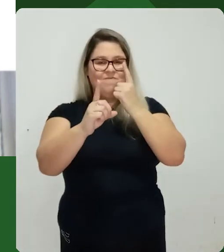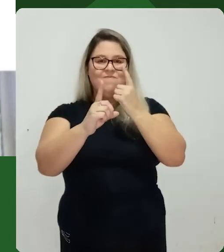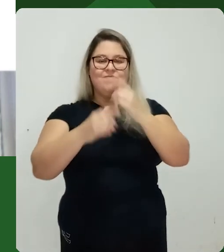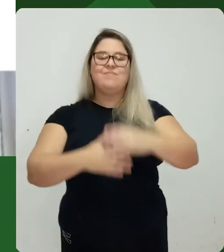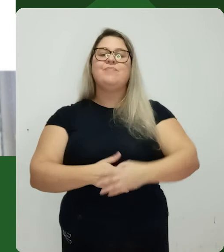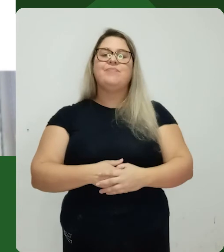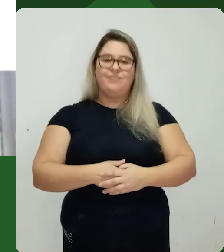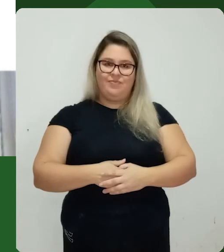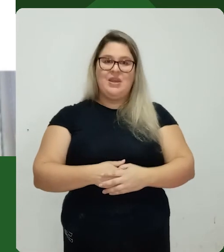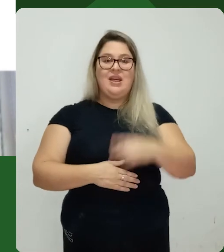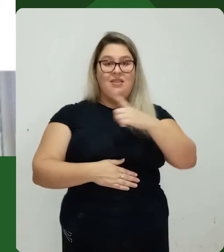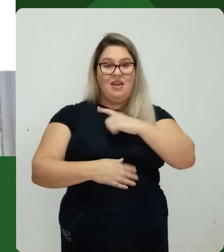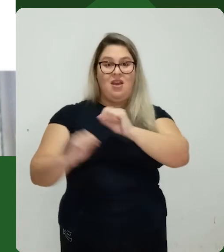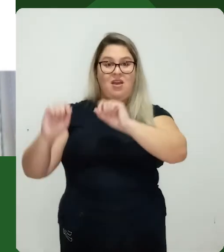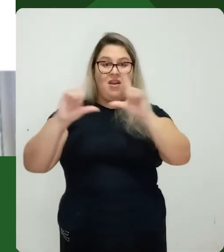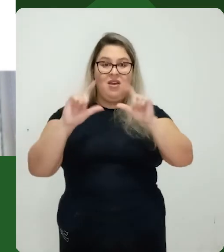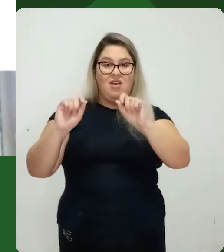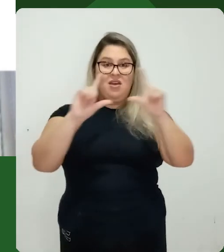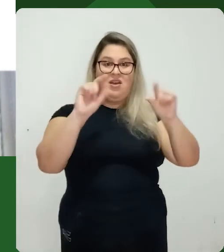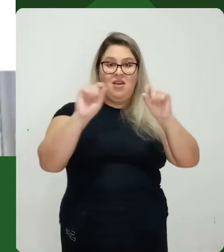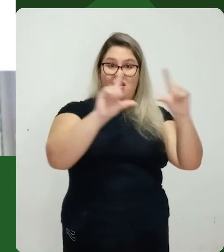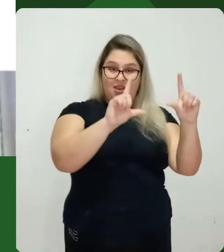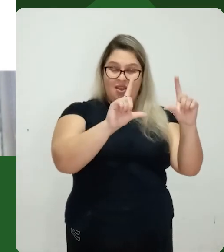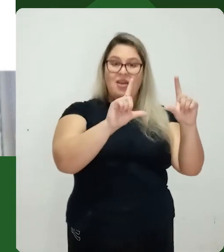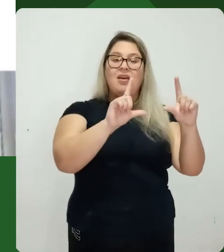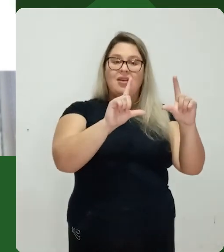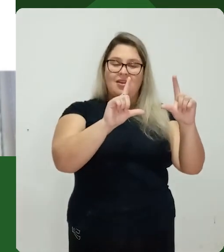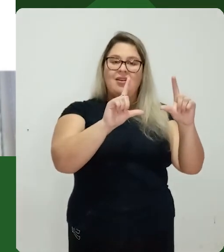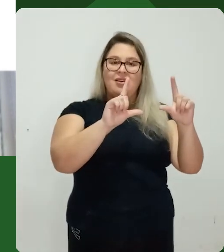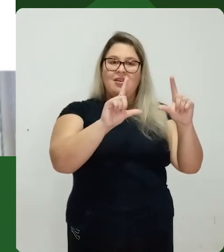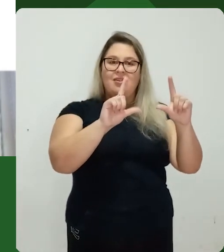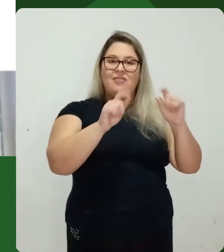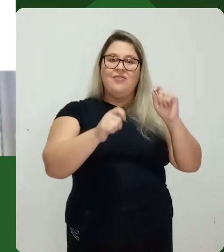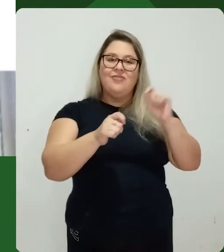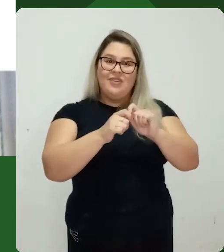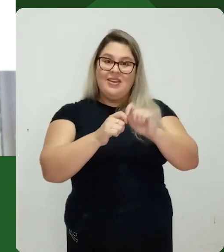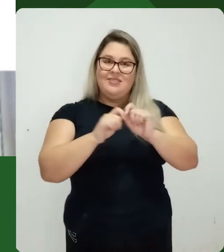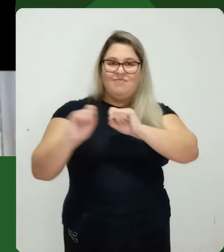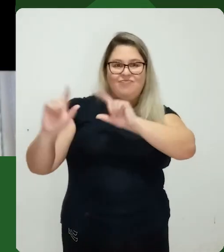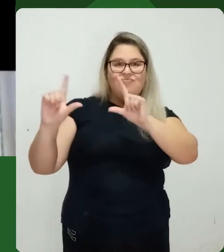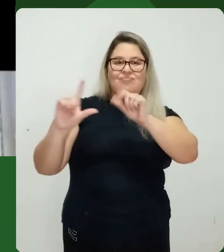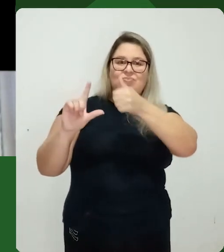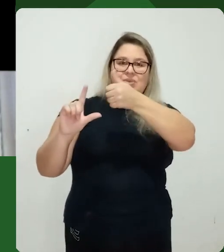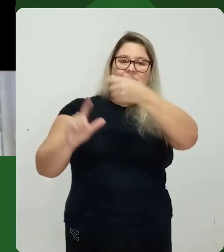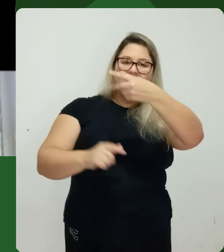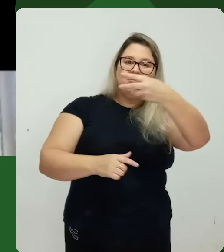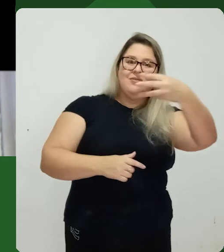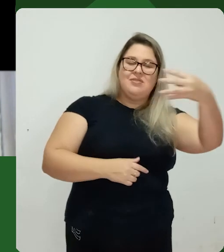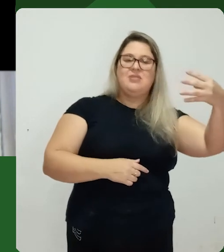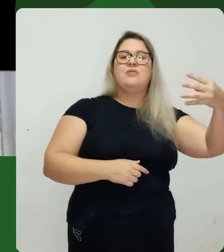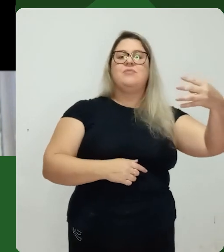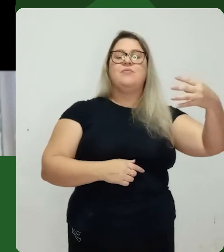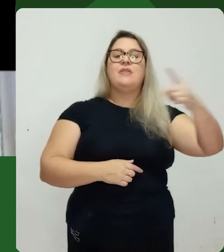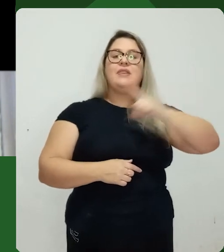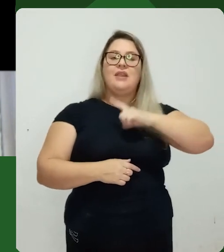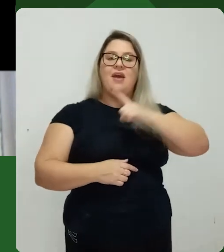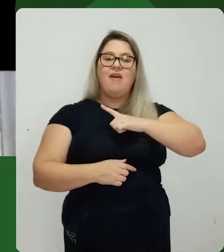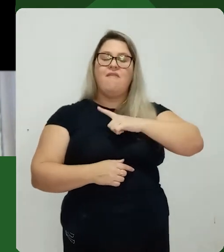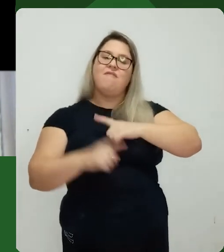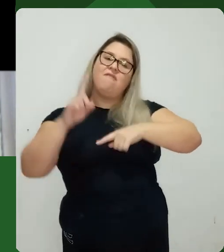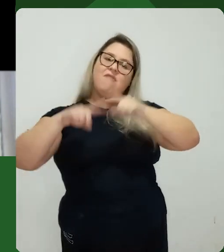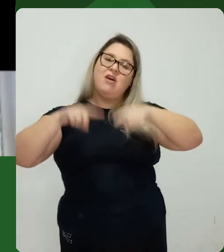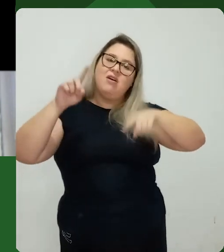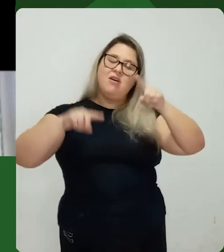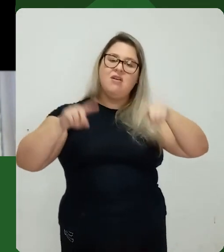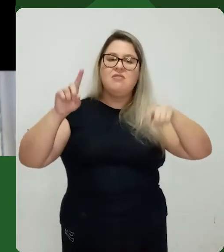luz ignorando qualquer um desses fatores. É um equilíbrio ali que você tem que encontrar. Perceba essa sequência de fotografias. Elas